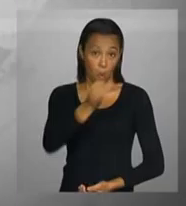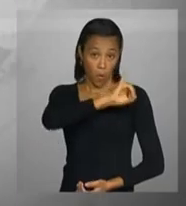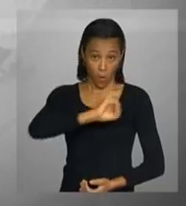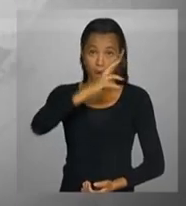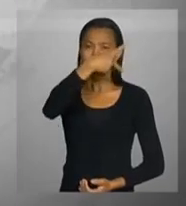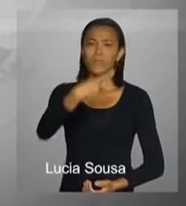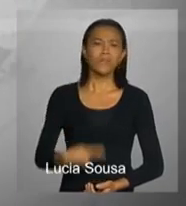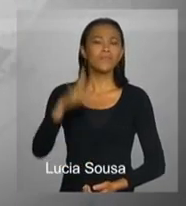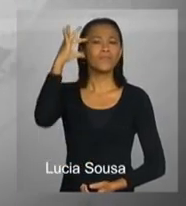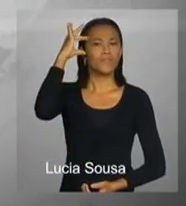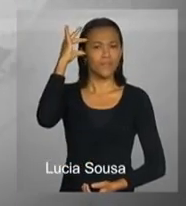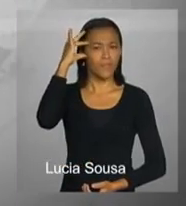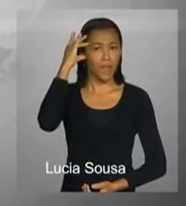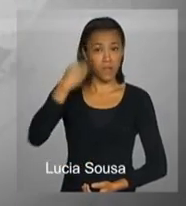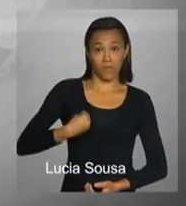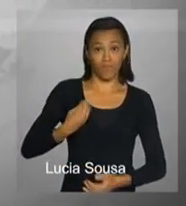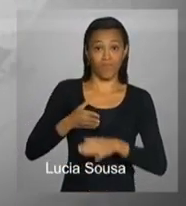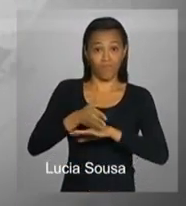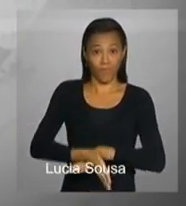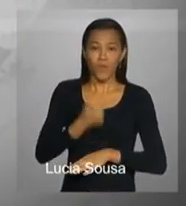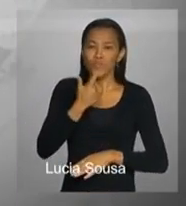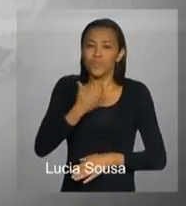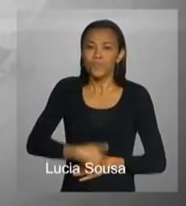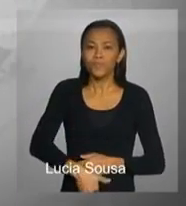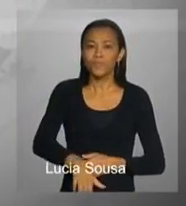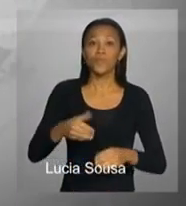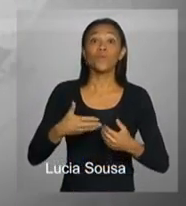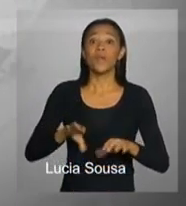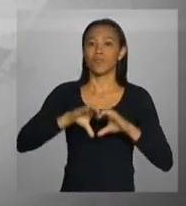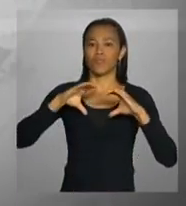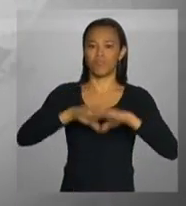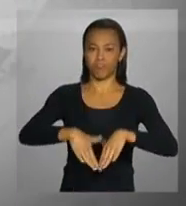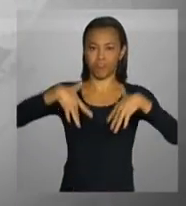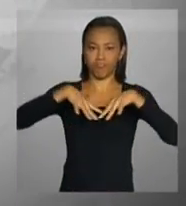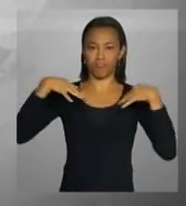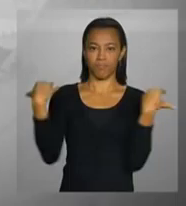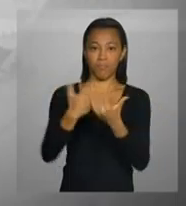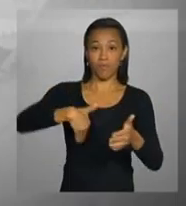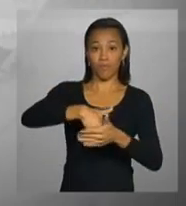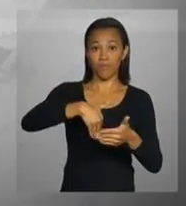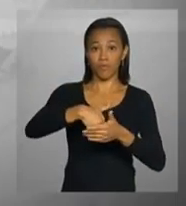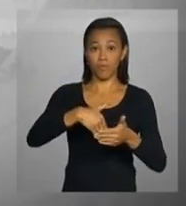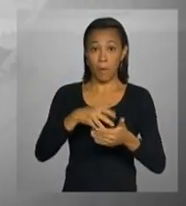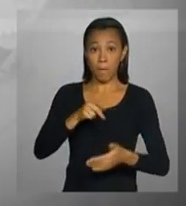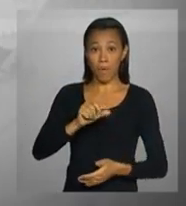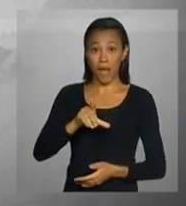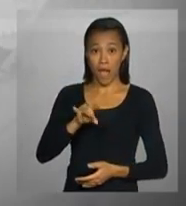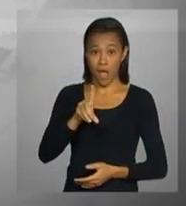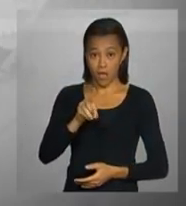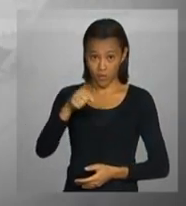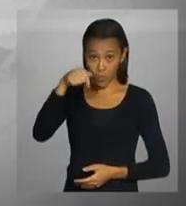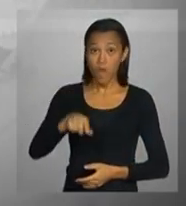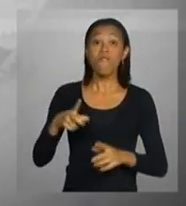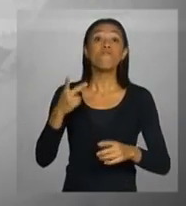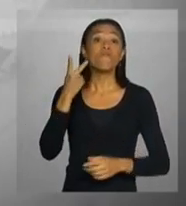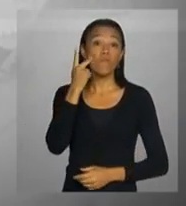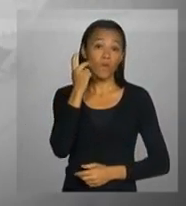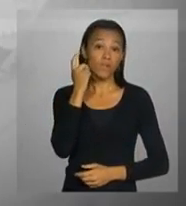Olá, a presidenta Dilma Roussef participa logo mais da inauguração do Estádio Governador Plácido Aderal do Castelo Branco em